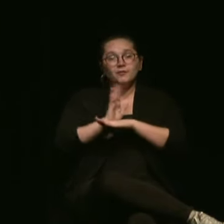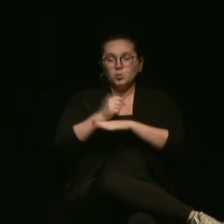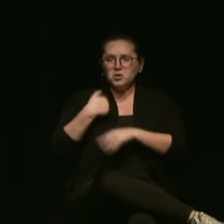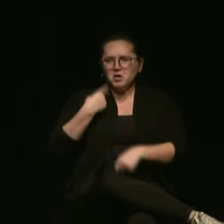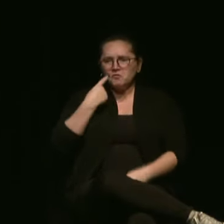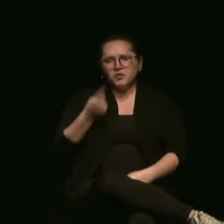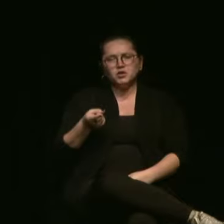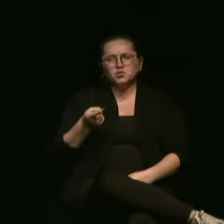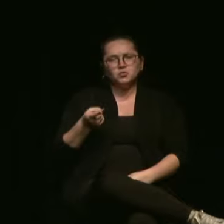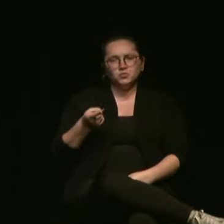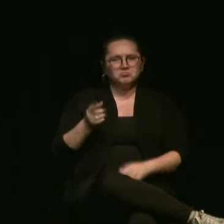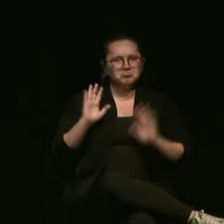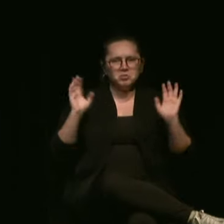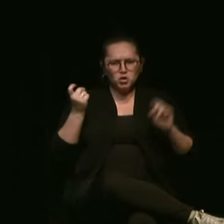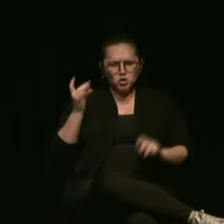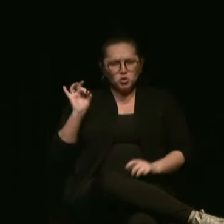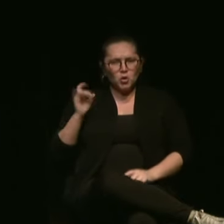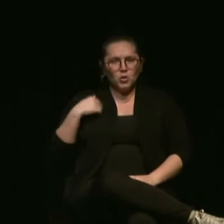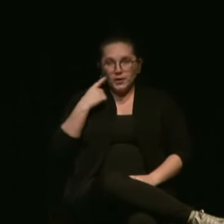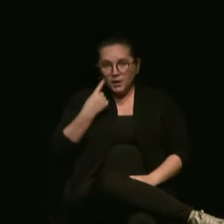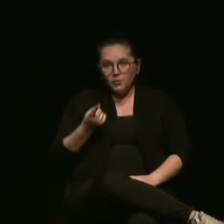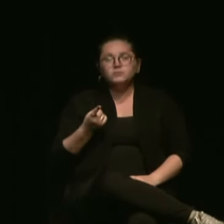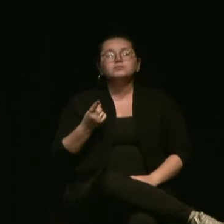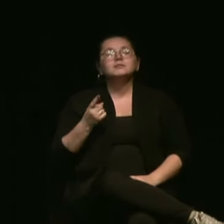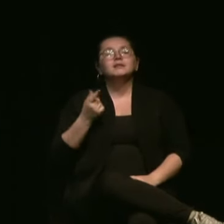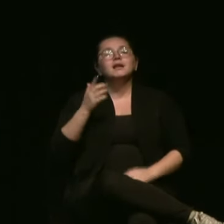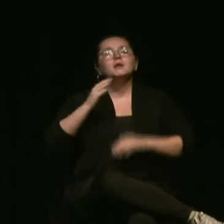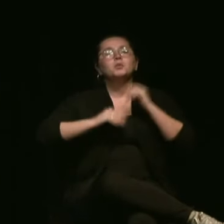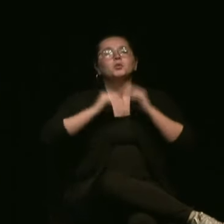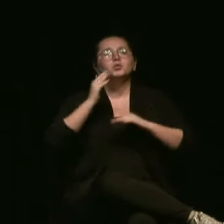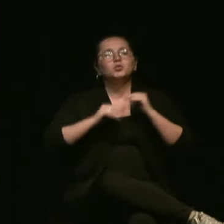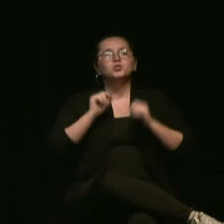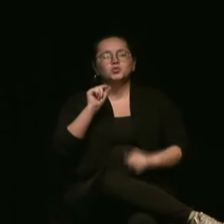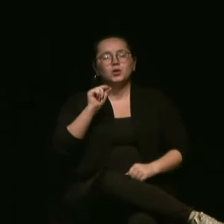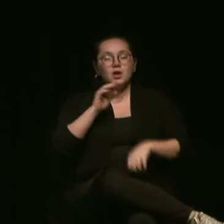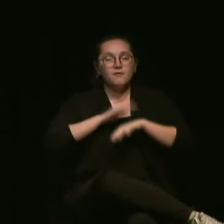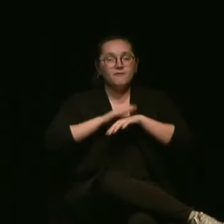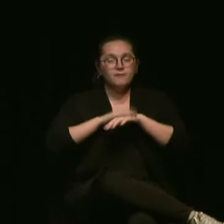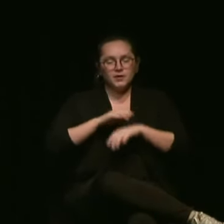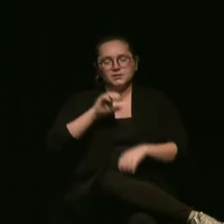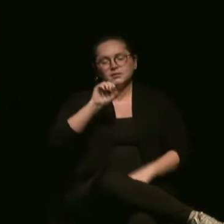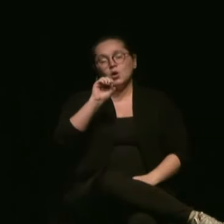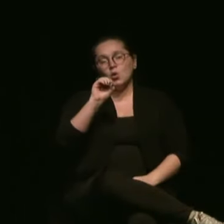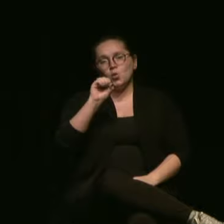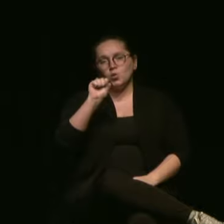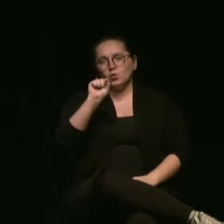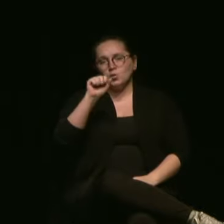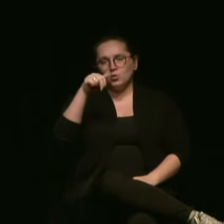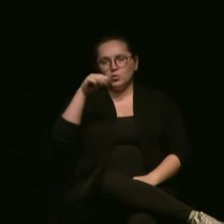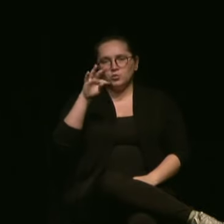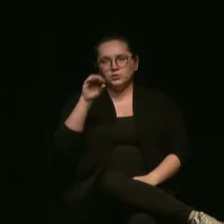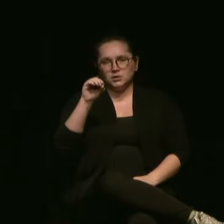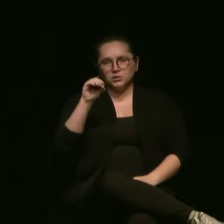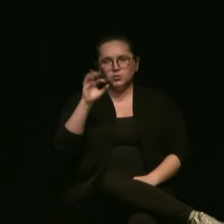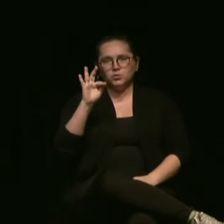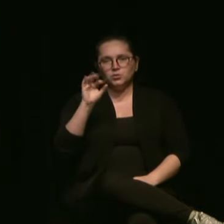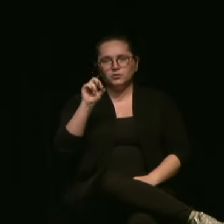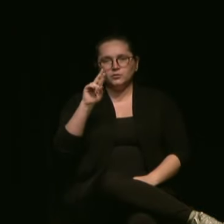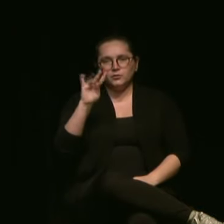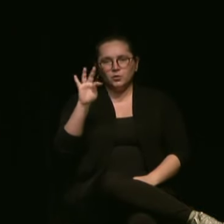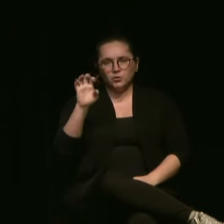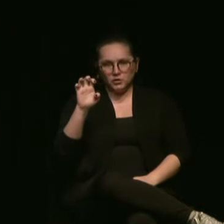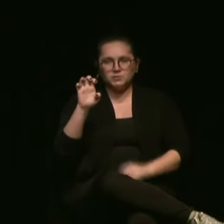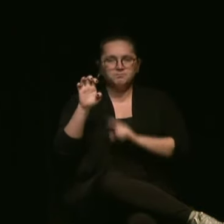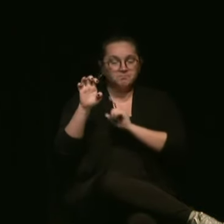Né? E aí ele faz O Santo Forte, que é um filme que acredito que vocês conheçam, e